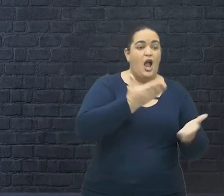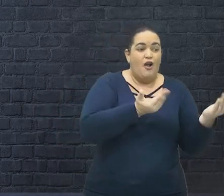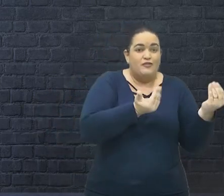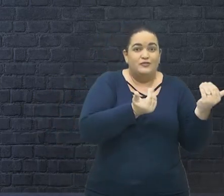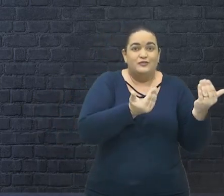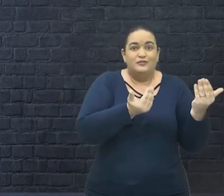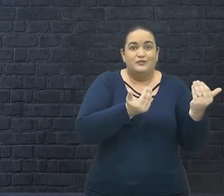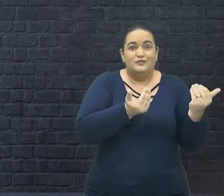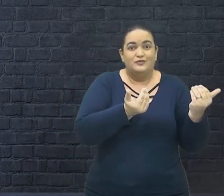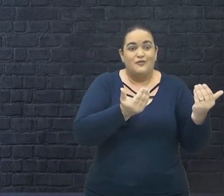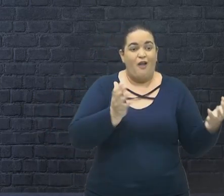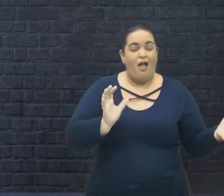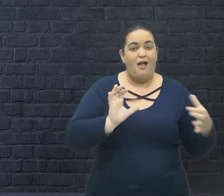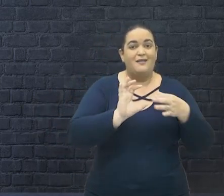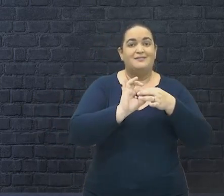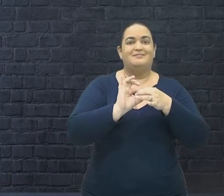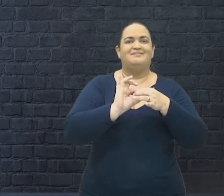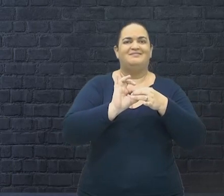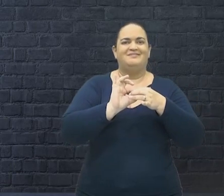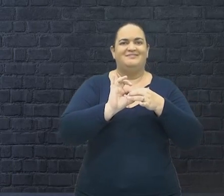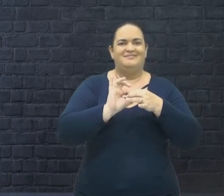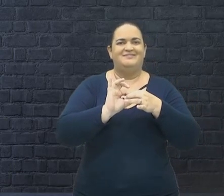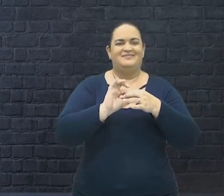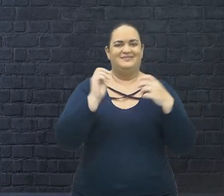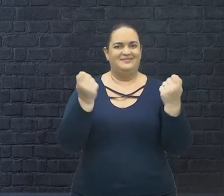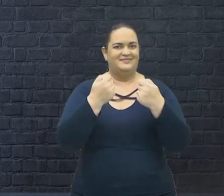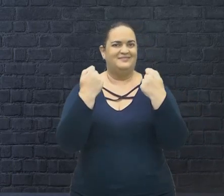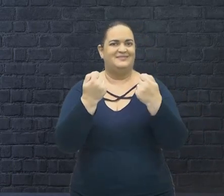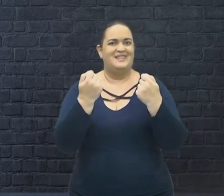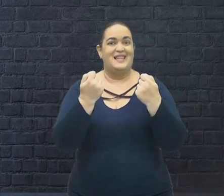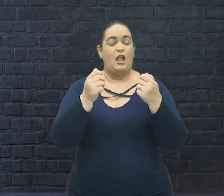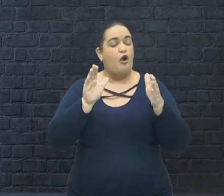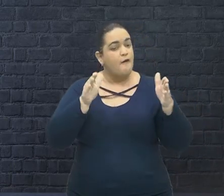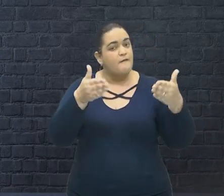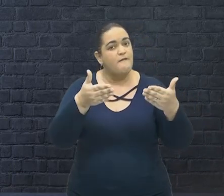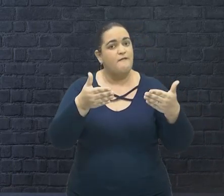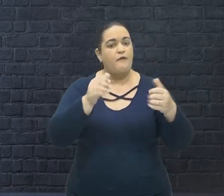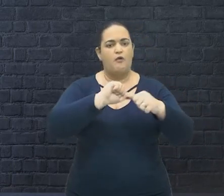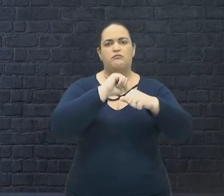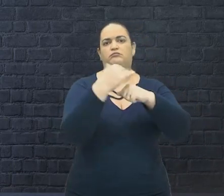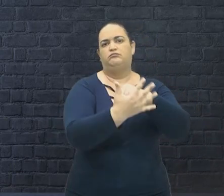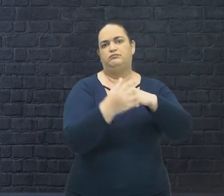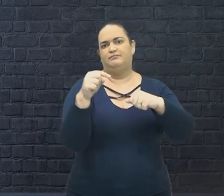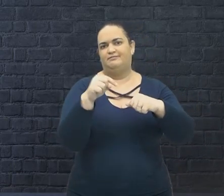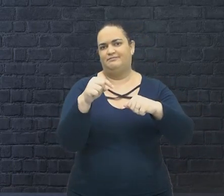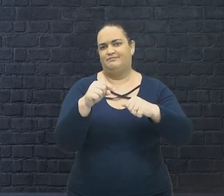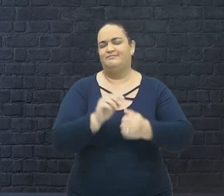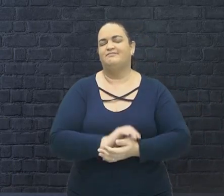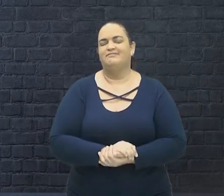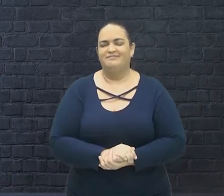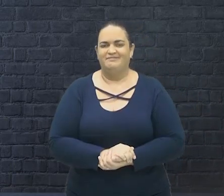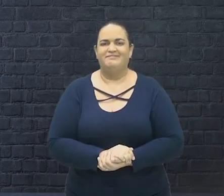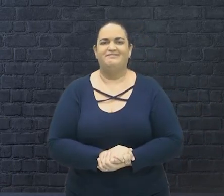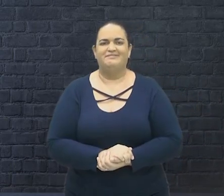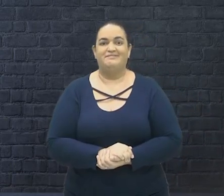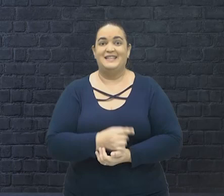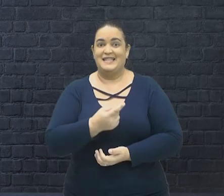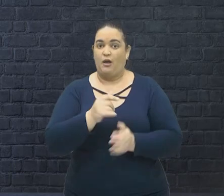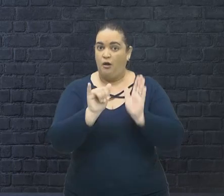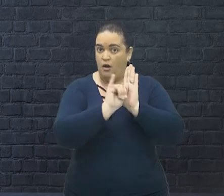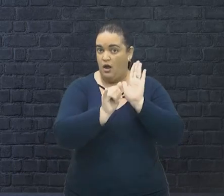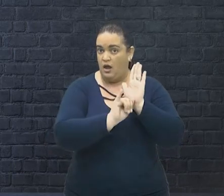das Juventudes Caruaruenses, escritos sobre a pandemia do coronavírus. E